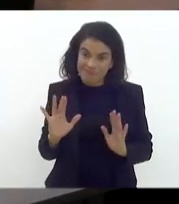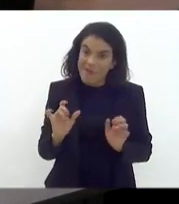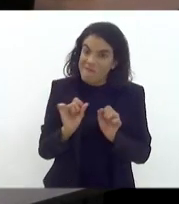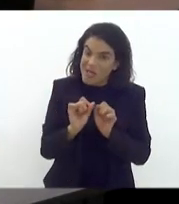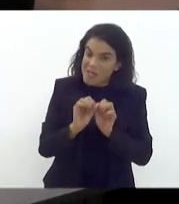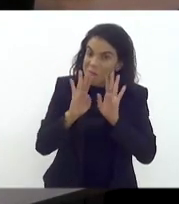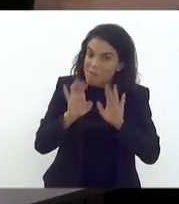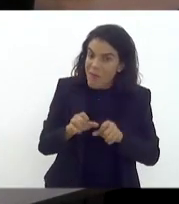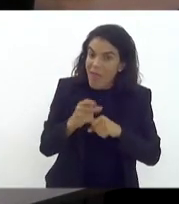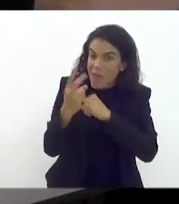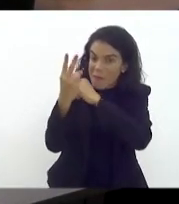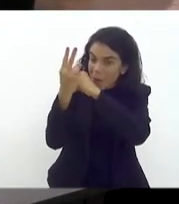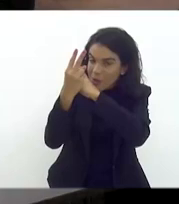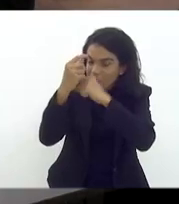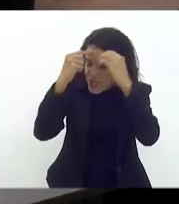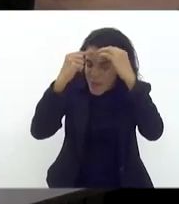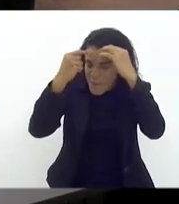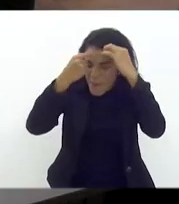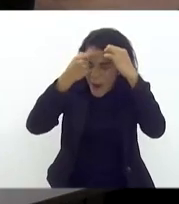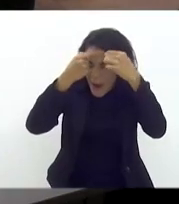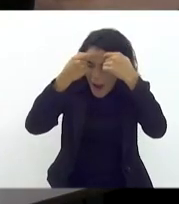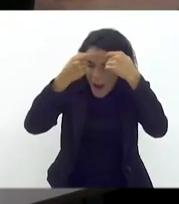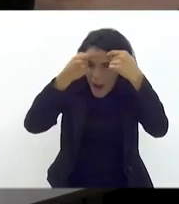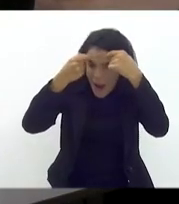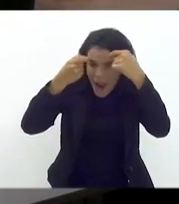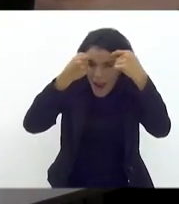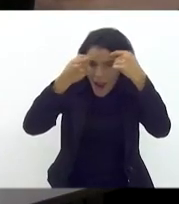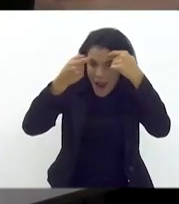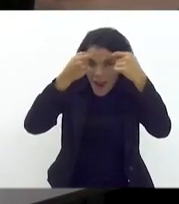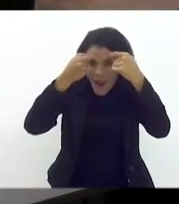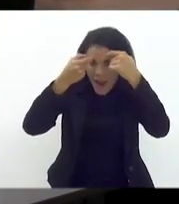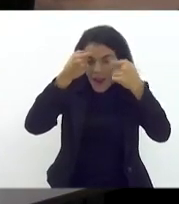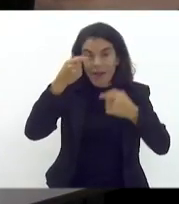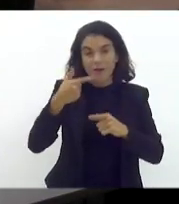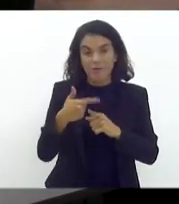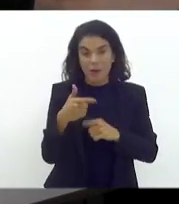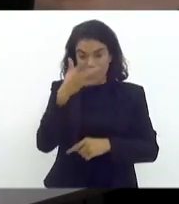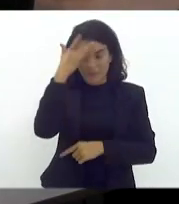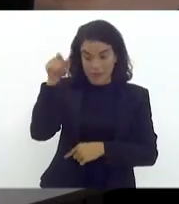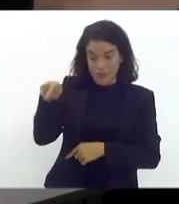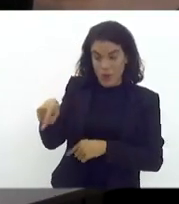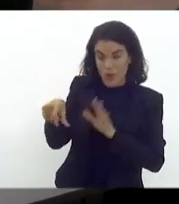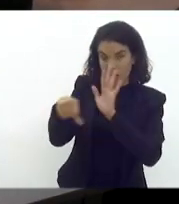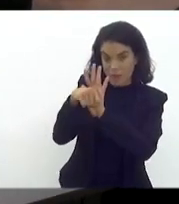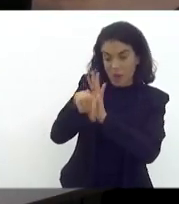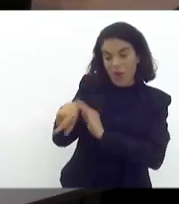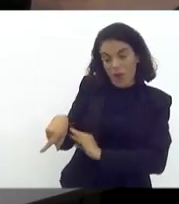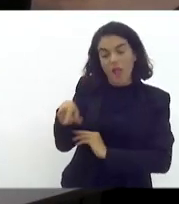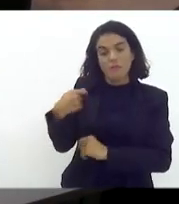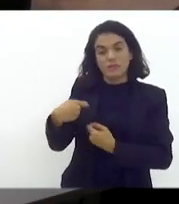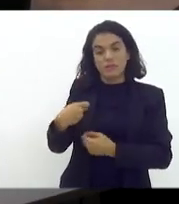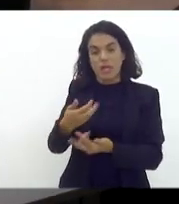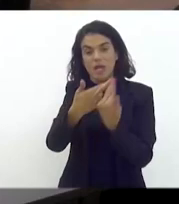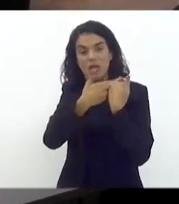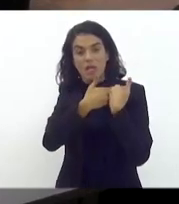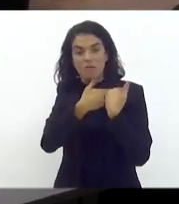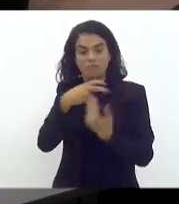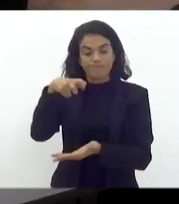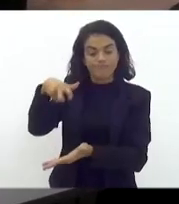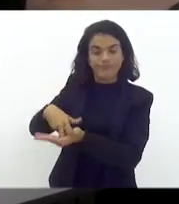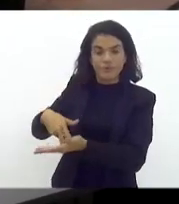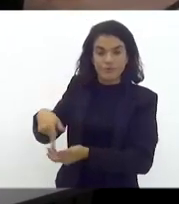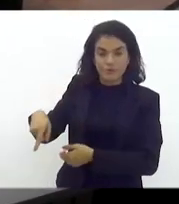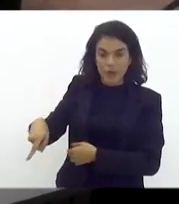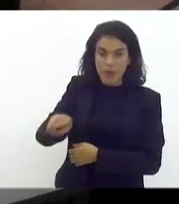proteger a memória dessa pessoa para que para que a pessoa que cometeu esse crime seja responsabilizado e não